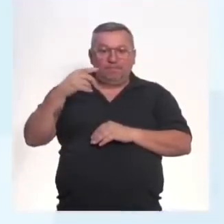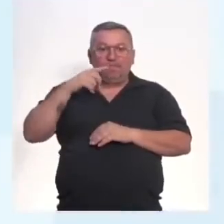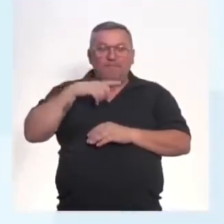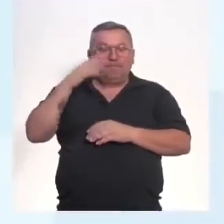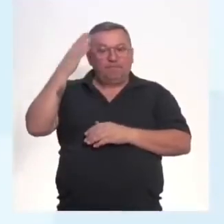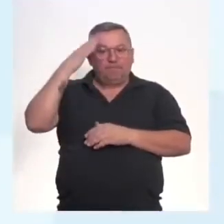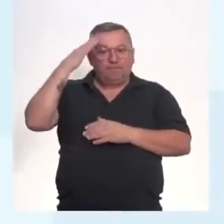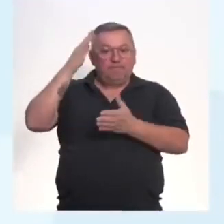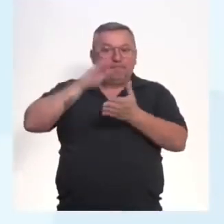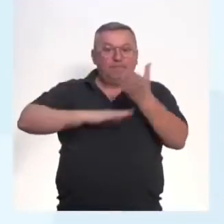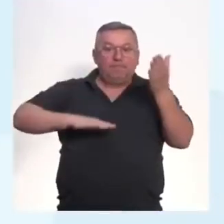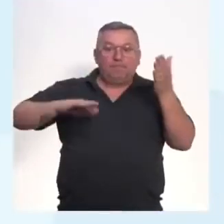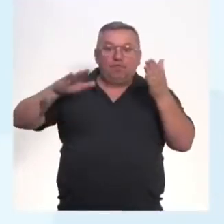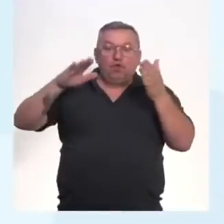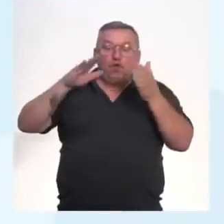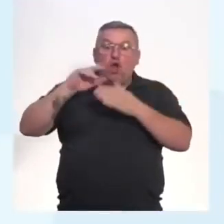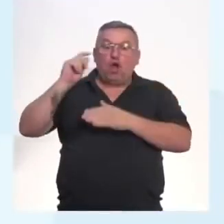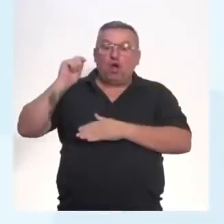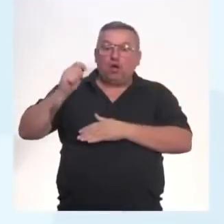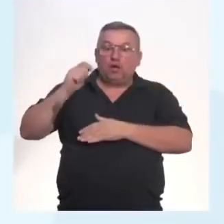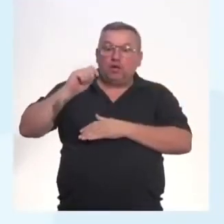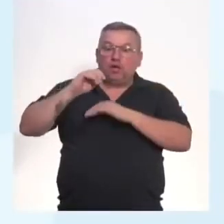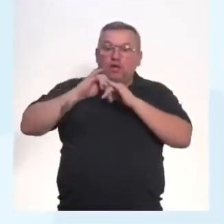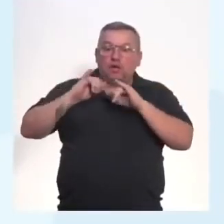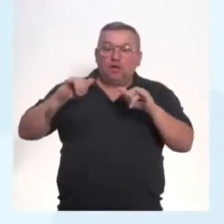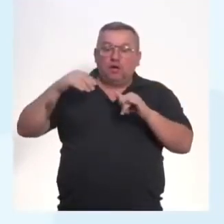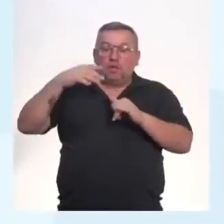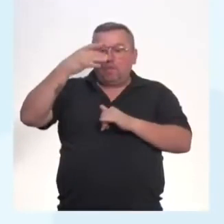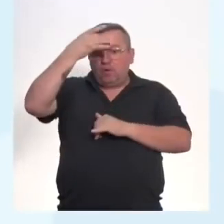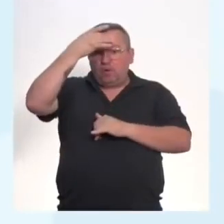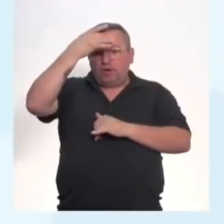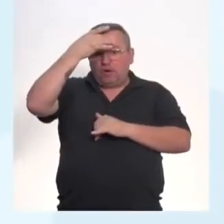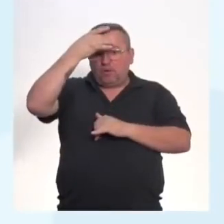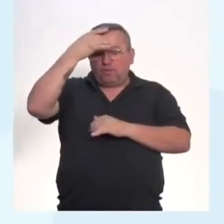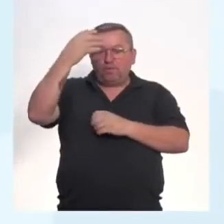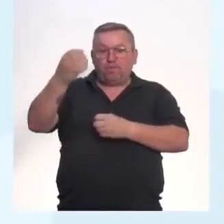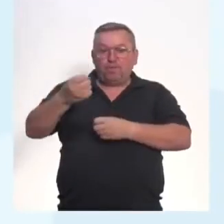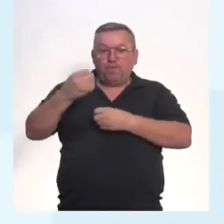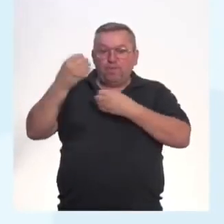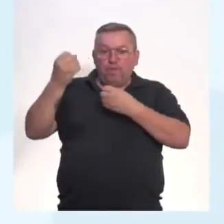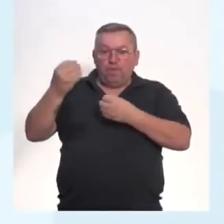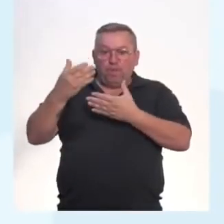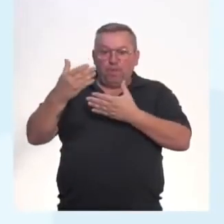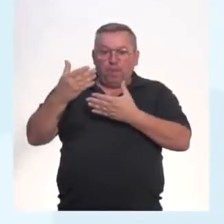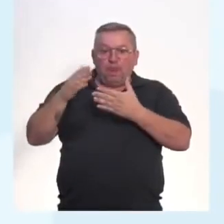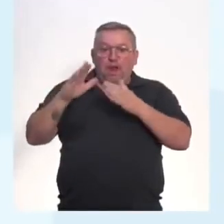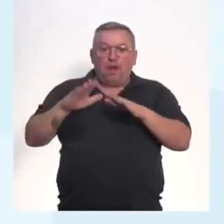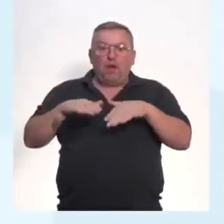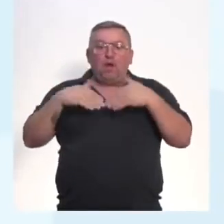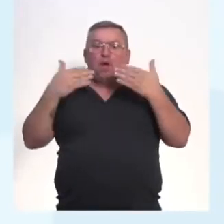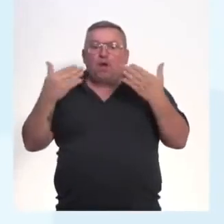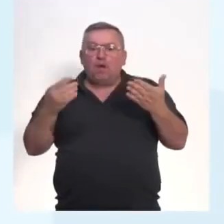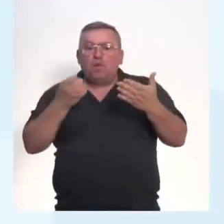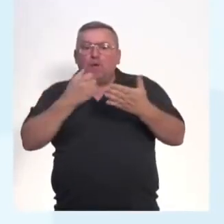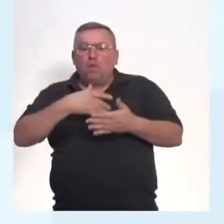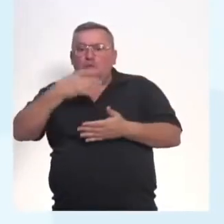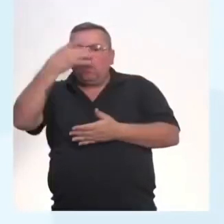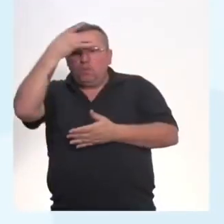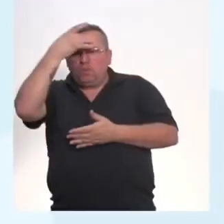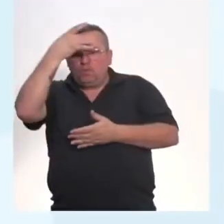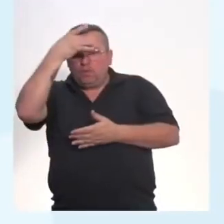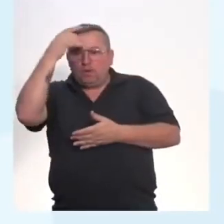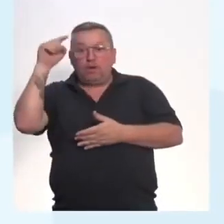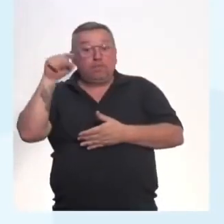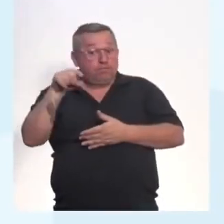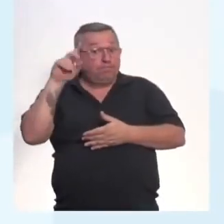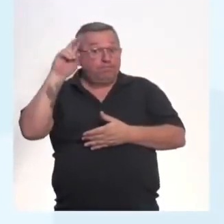Sabemos que toda fábula transmite uma moral, um ensinamento. Qual seria uma